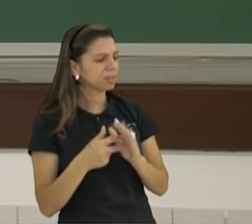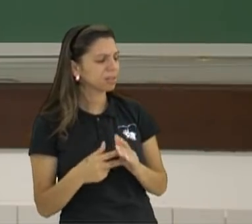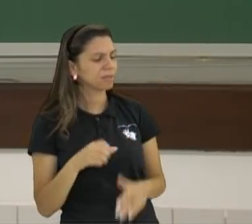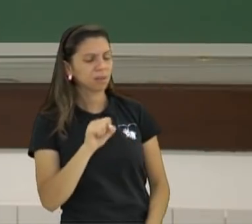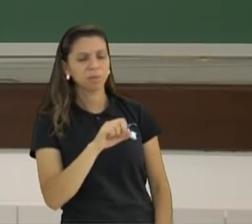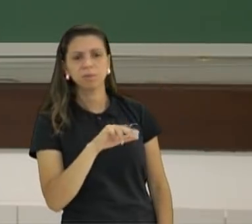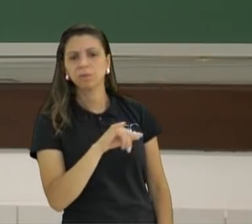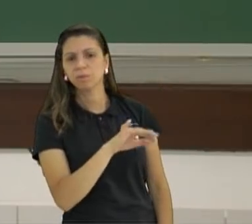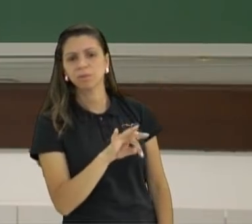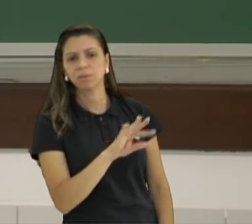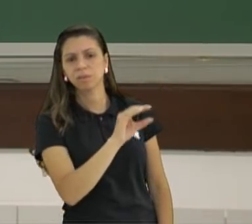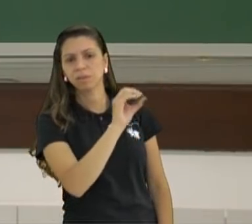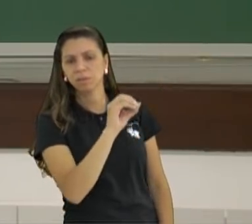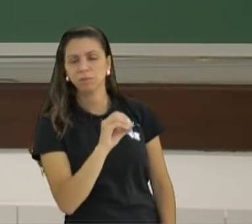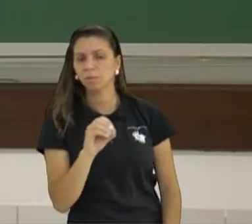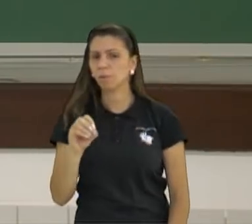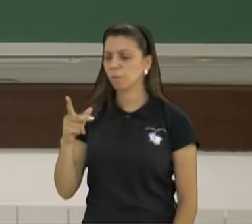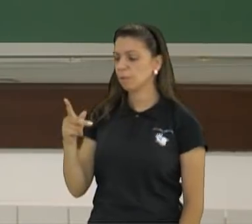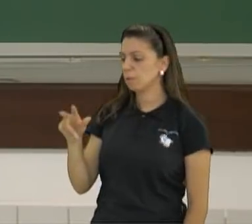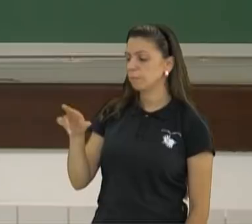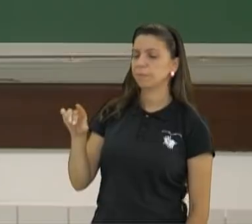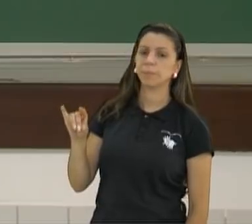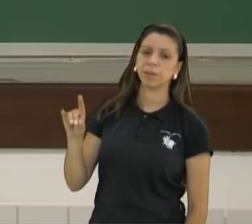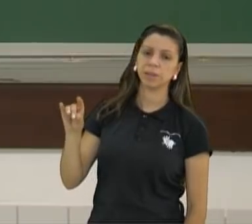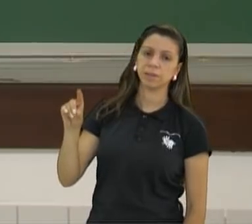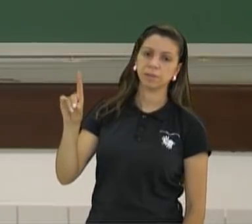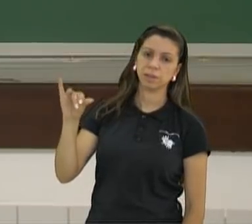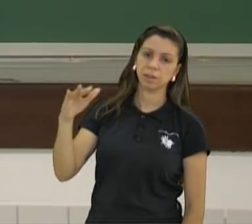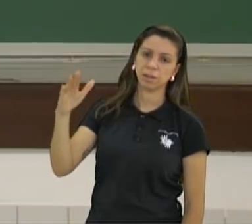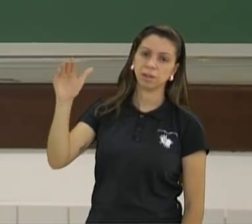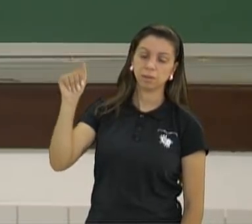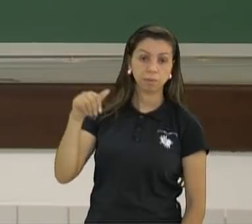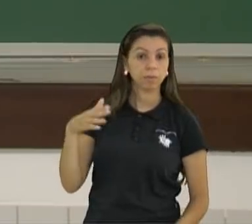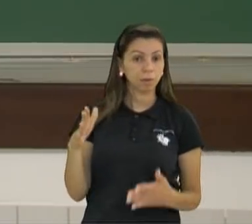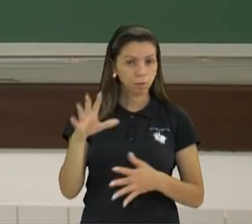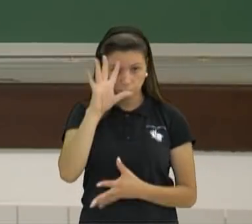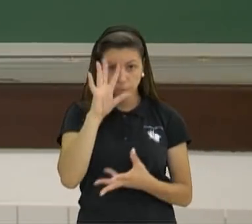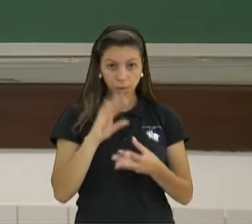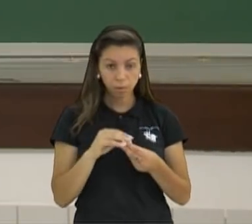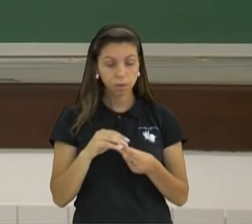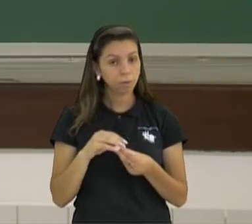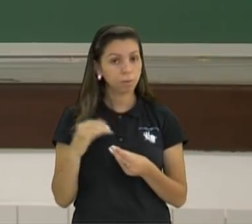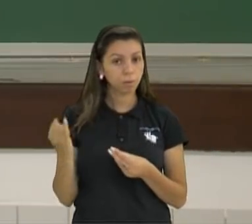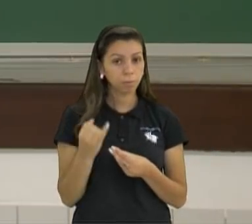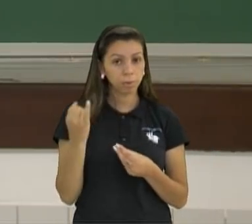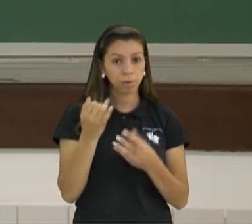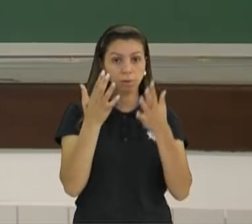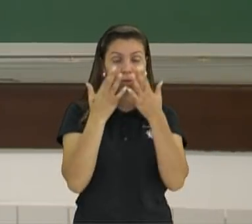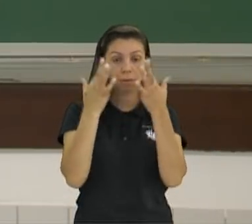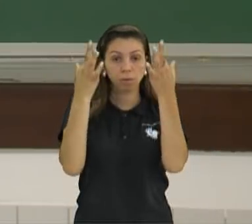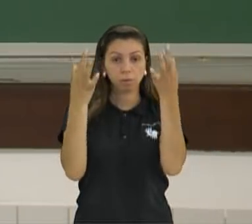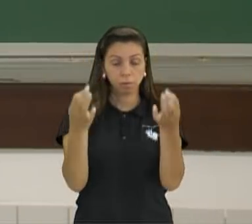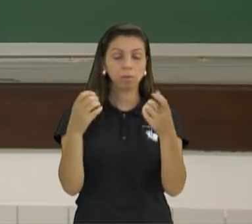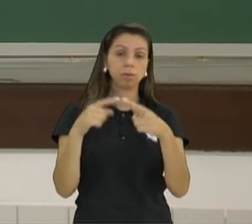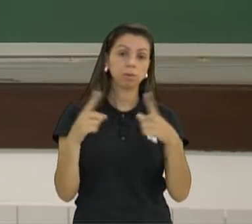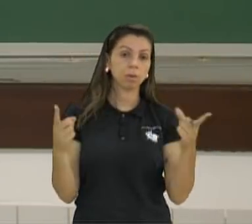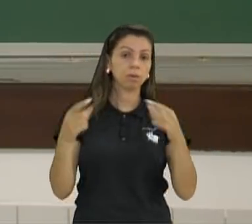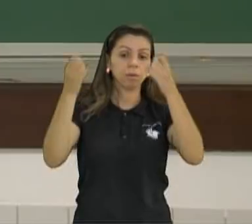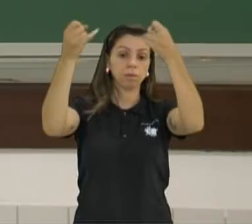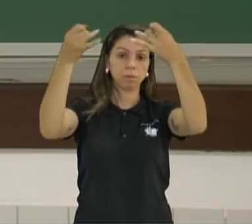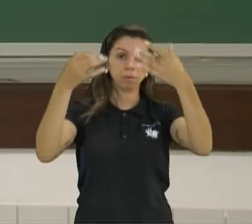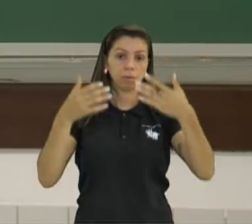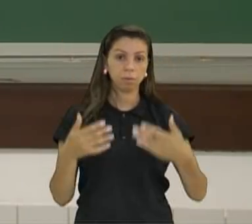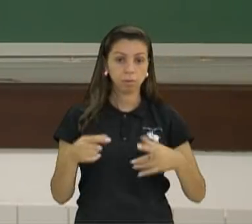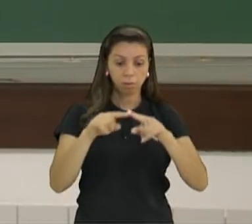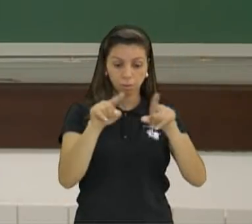é predicado. Você entendeu a importância de você prestar atenção quando a professora estiver explicando? Então, a explicação do professor lá